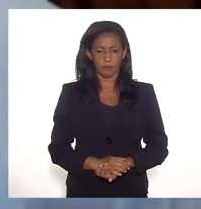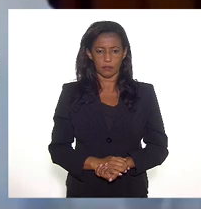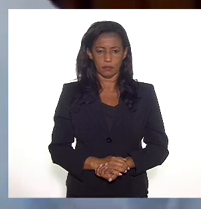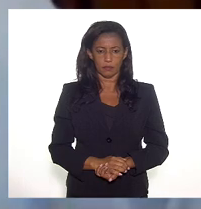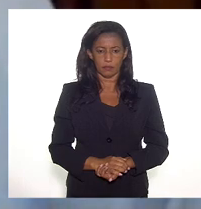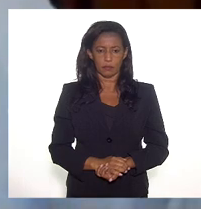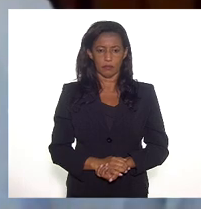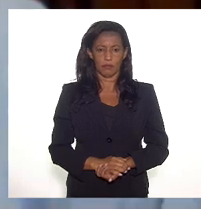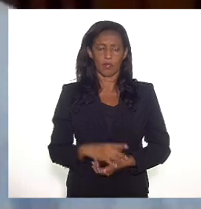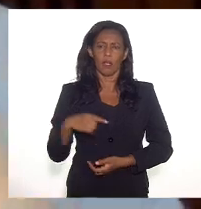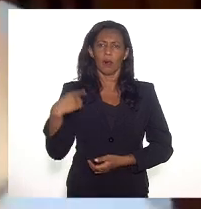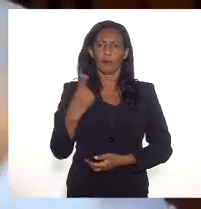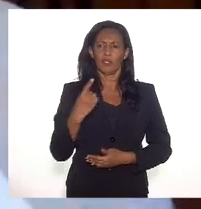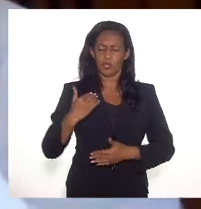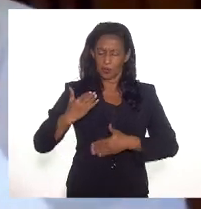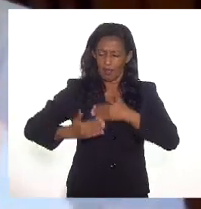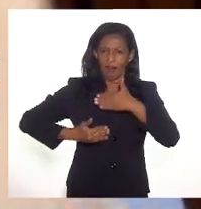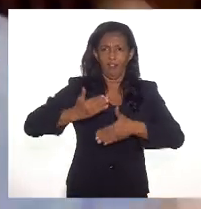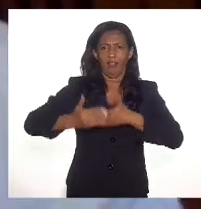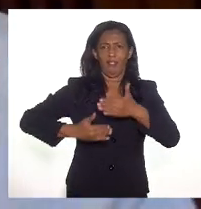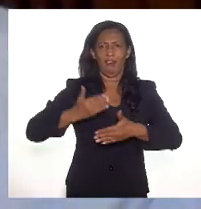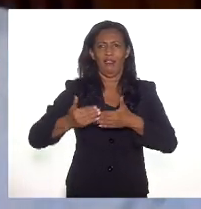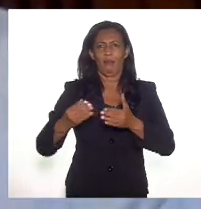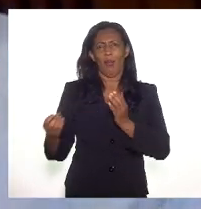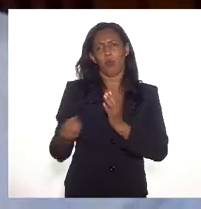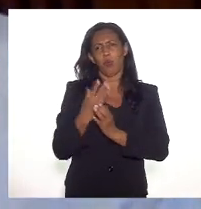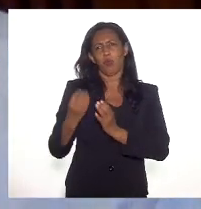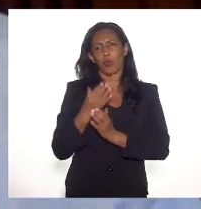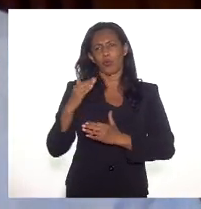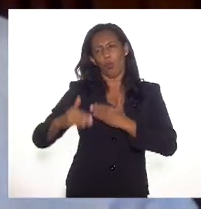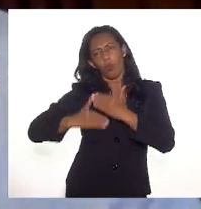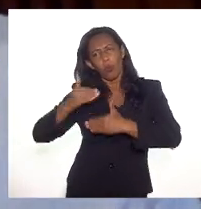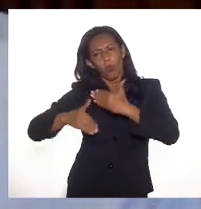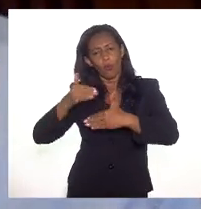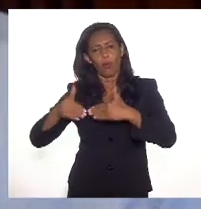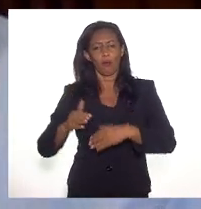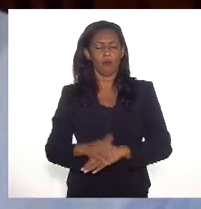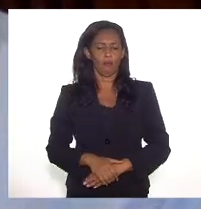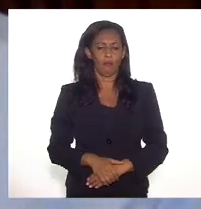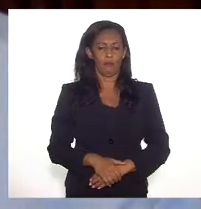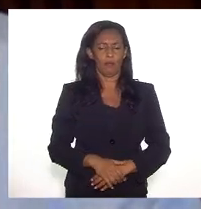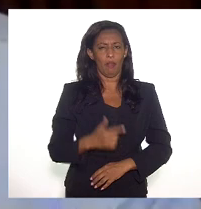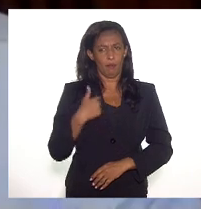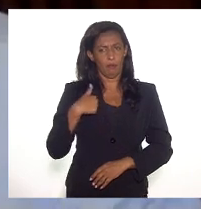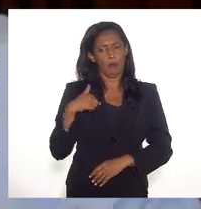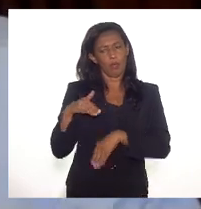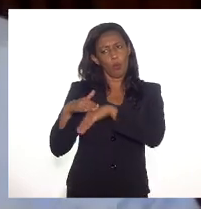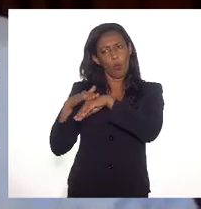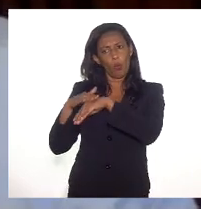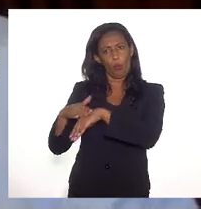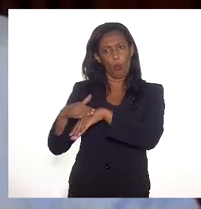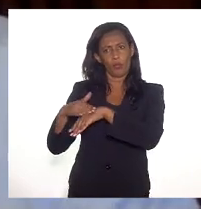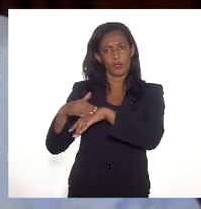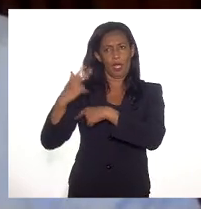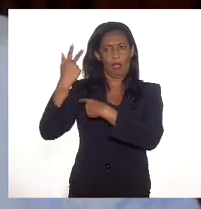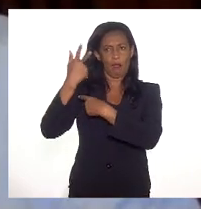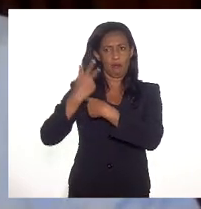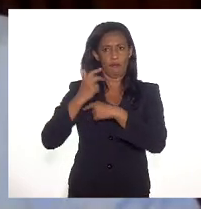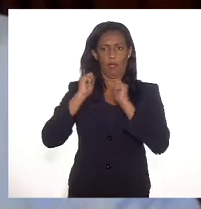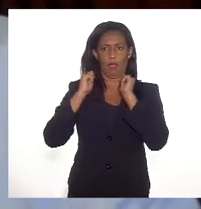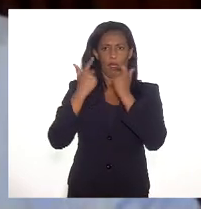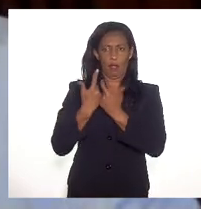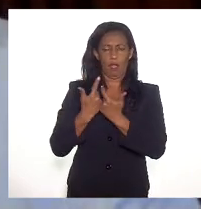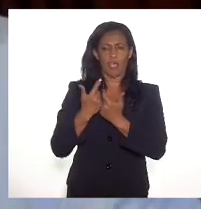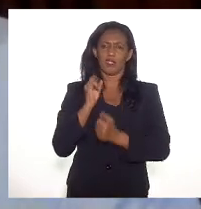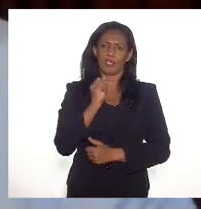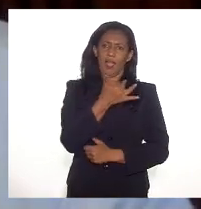Para a gente poder acelerar um pouquinho mais a produção, eu não tenho esse... Mas eu vou consultar a TV Alerj, podendo semana que vem de